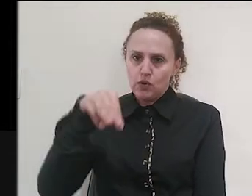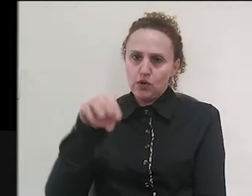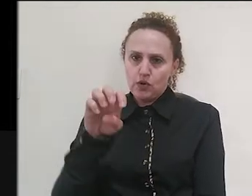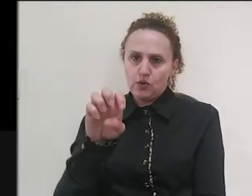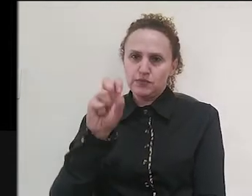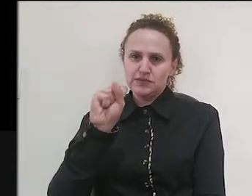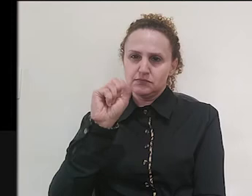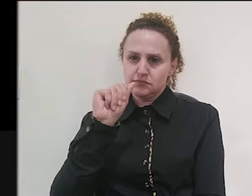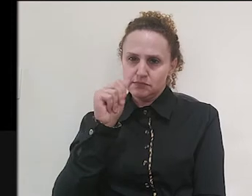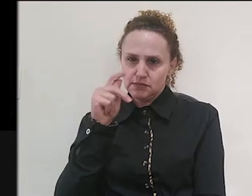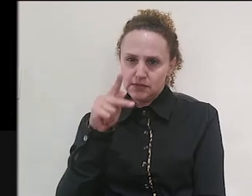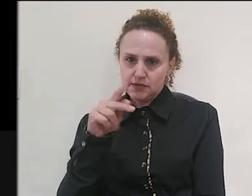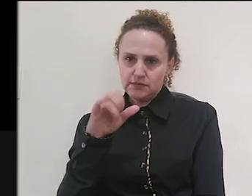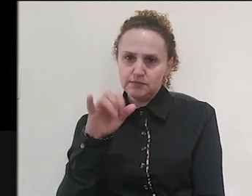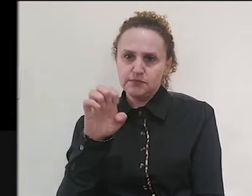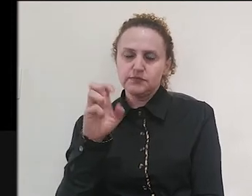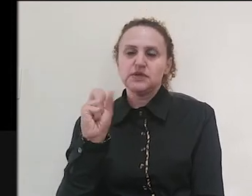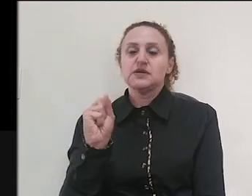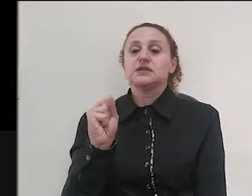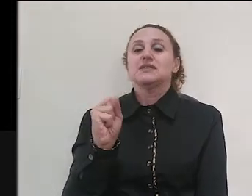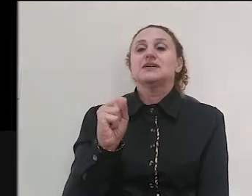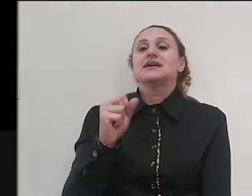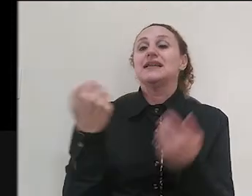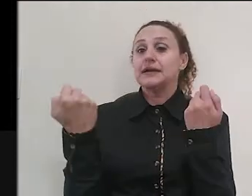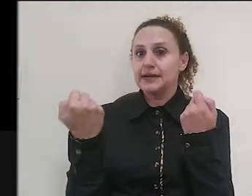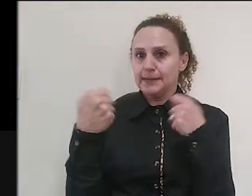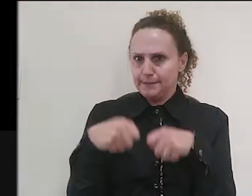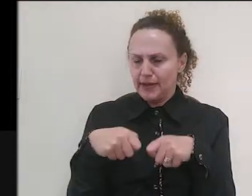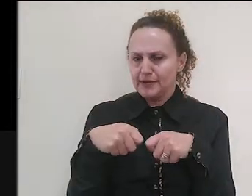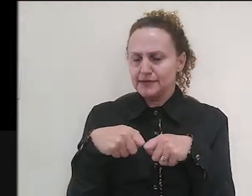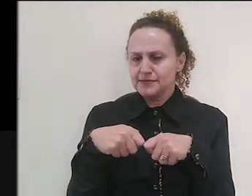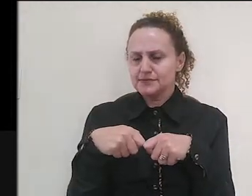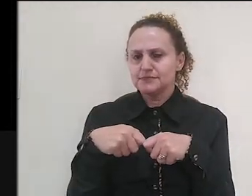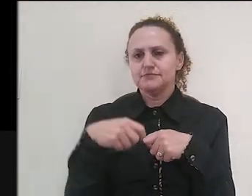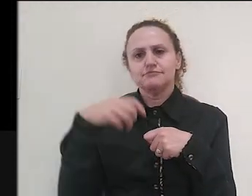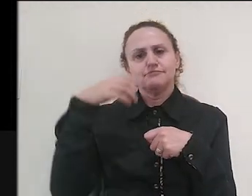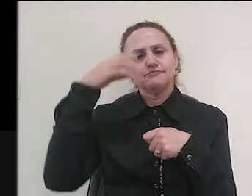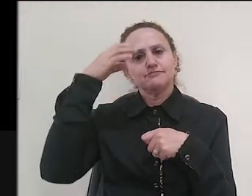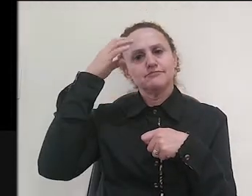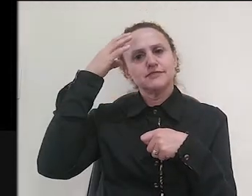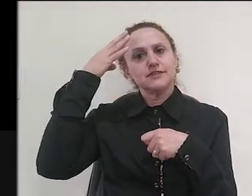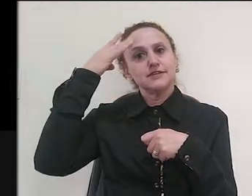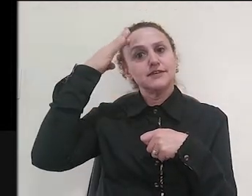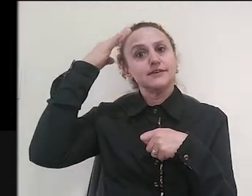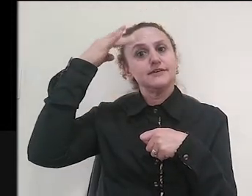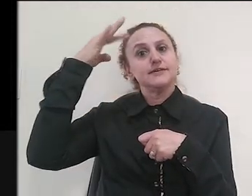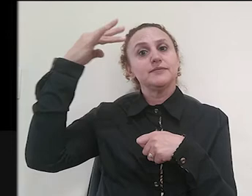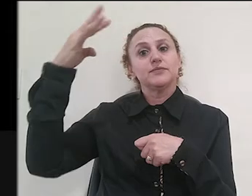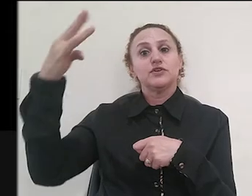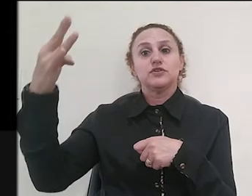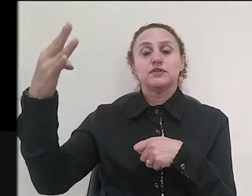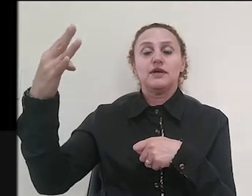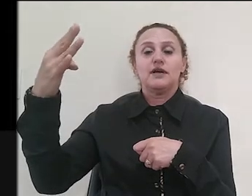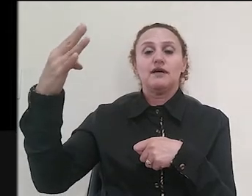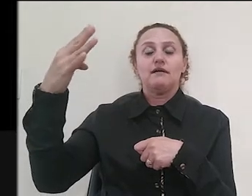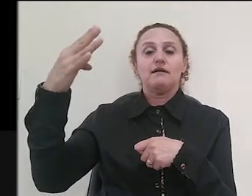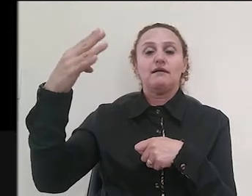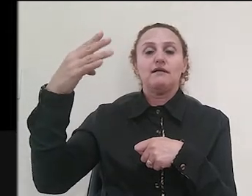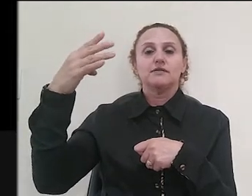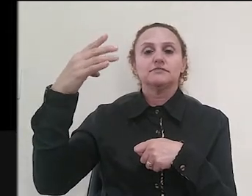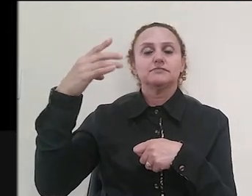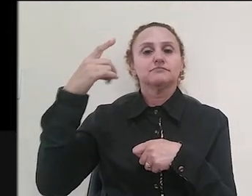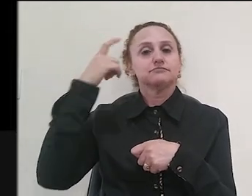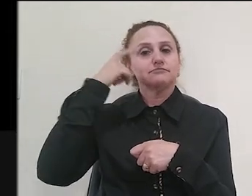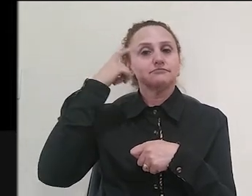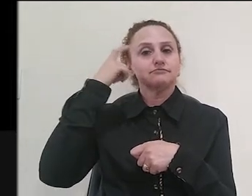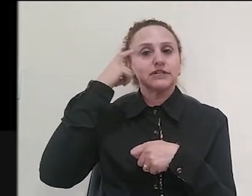de imaginar, ele é capaz de pensar coisas que ele não vê necessariamente, coisas que talvez não existam. E